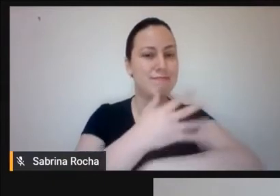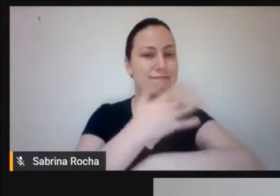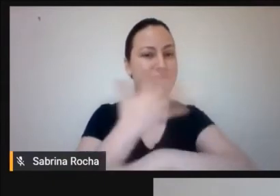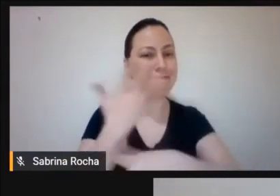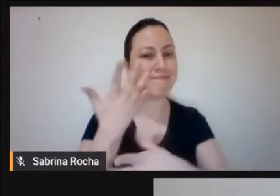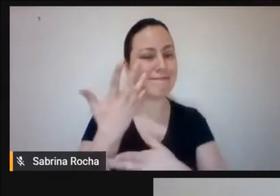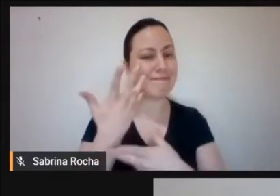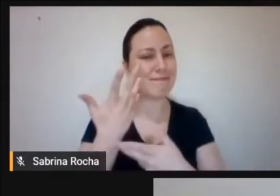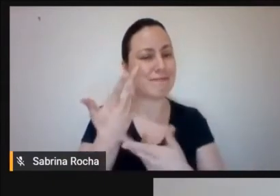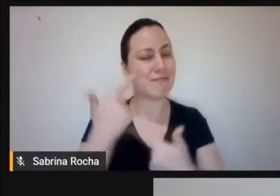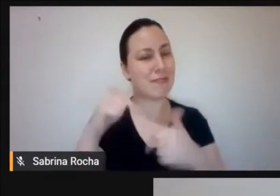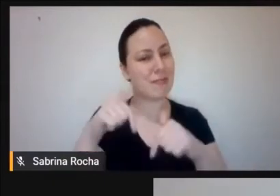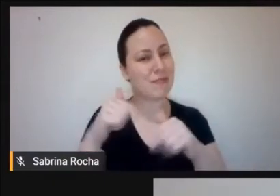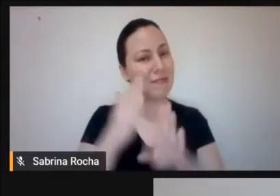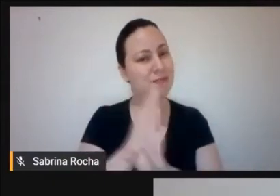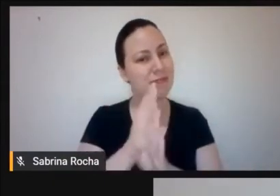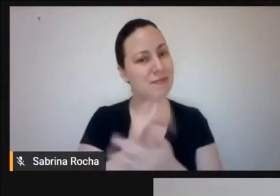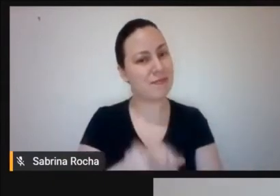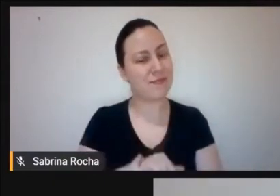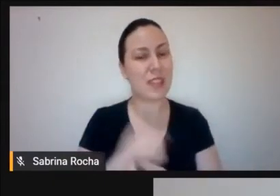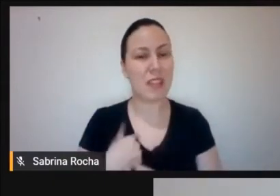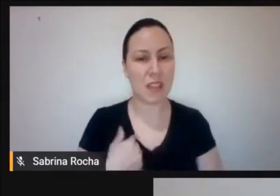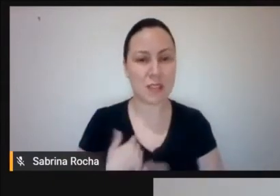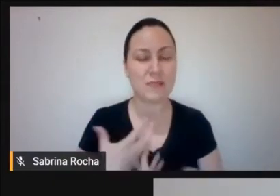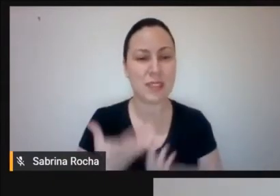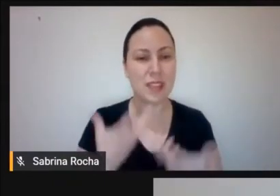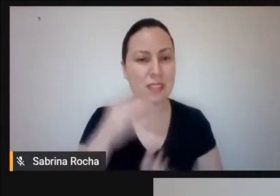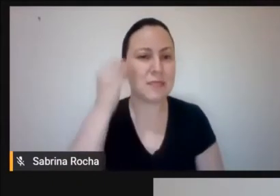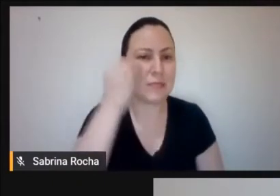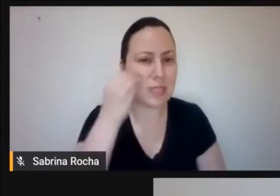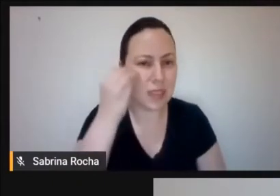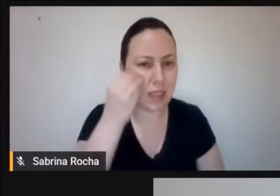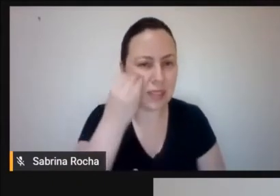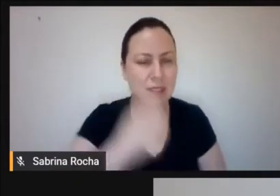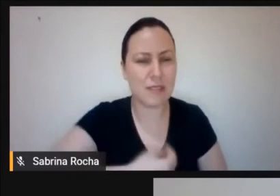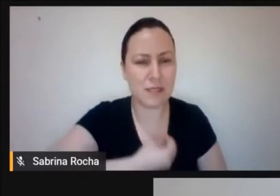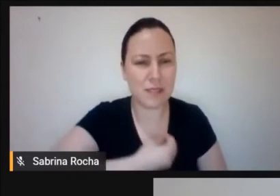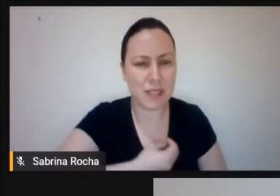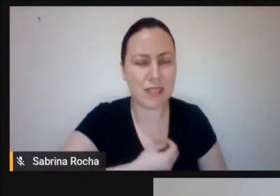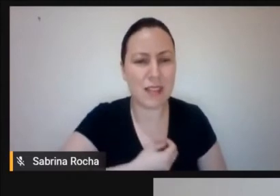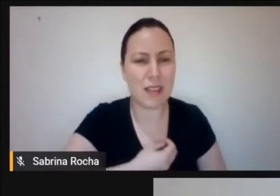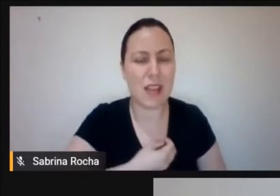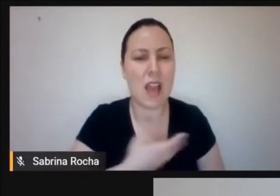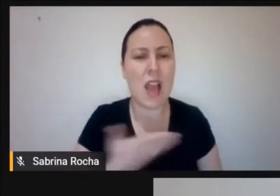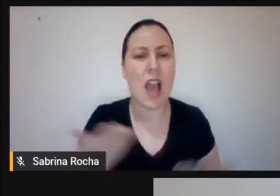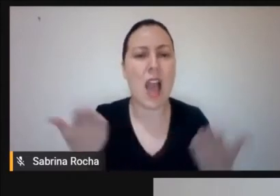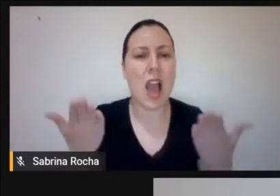estou querendo viver intensamente essa experiência do aqui, agora,